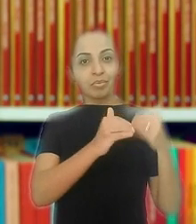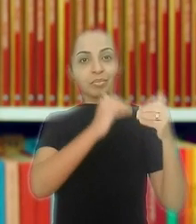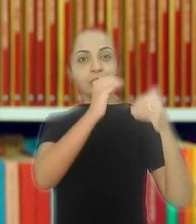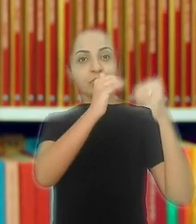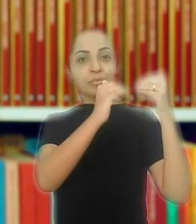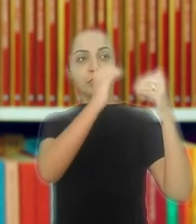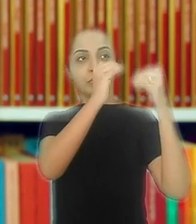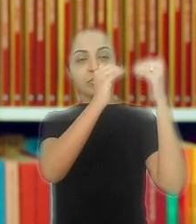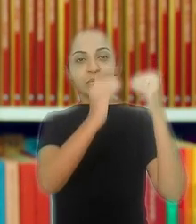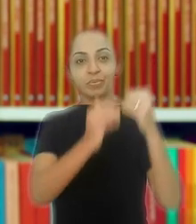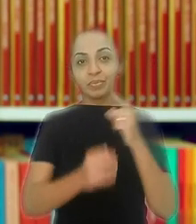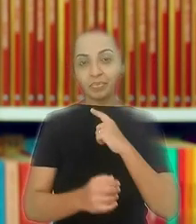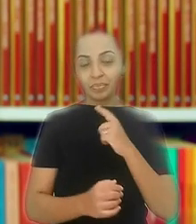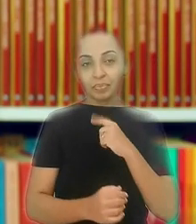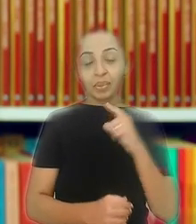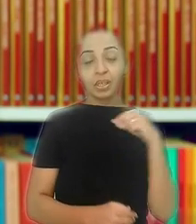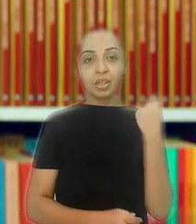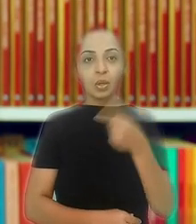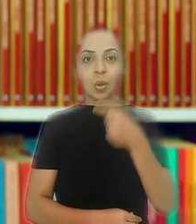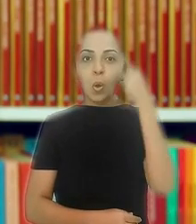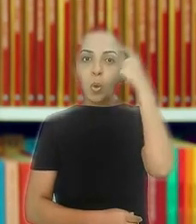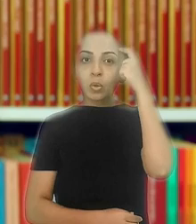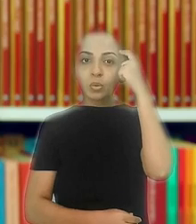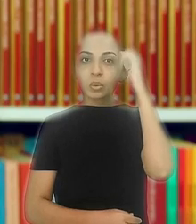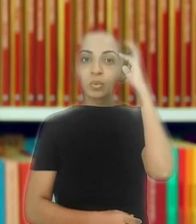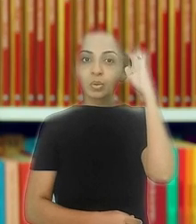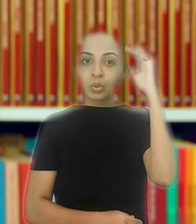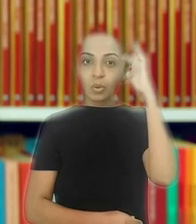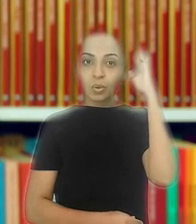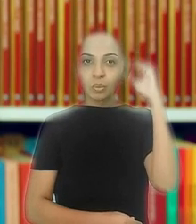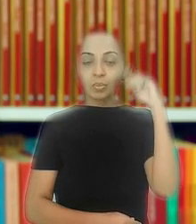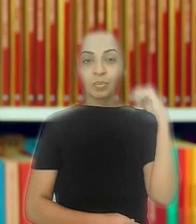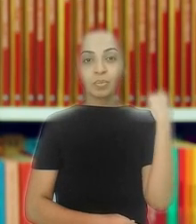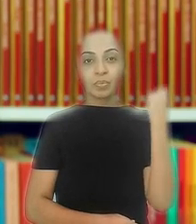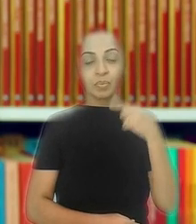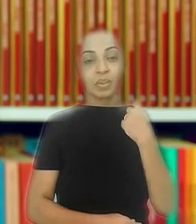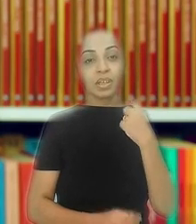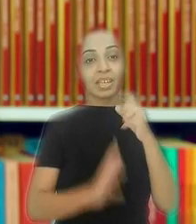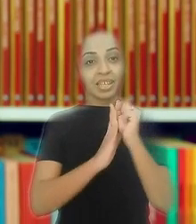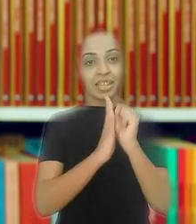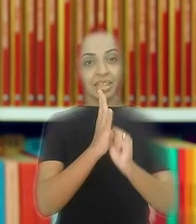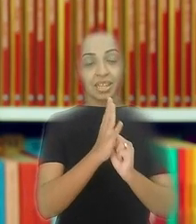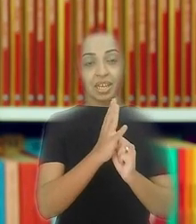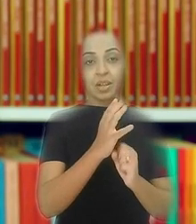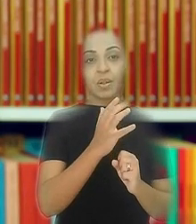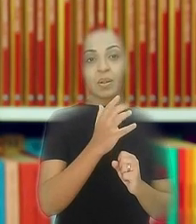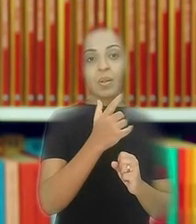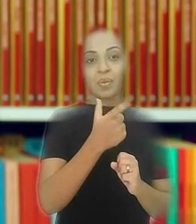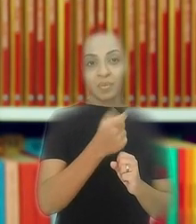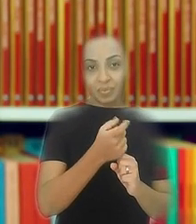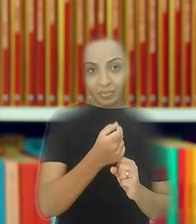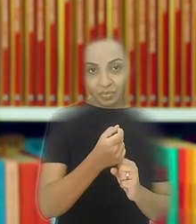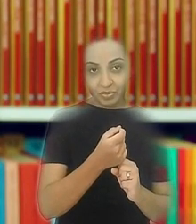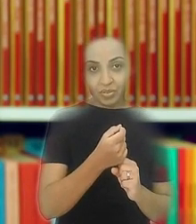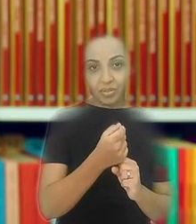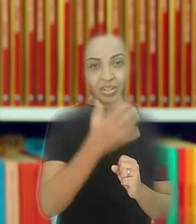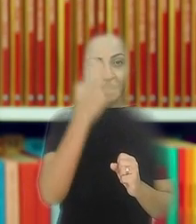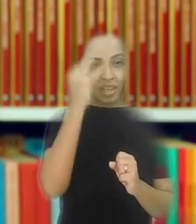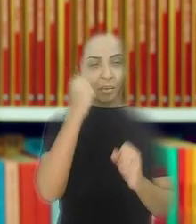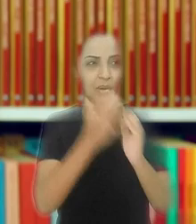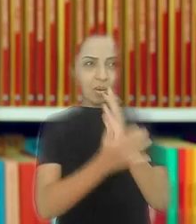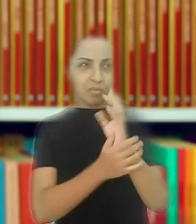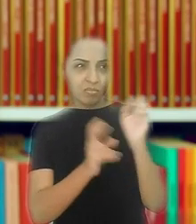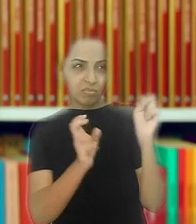que a gente tem uma noção muita abrangente do que é do que foi o século 20 desse cara que às vezes tá